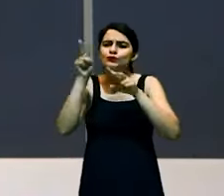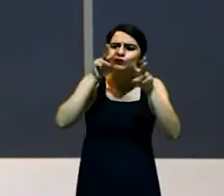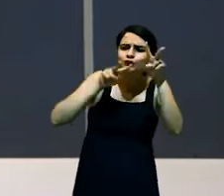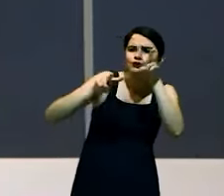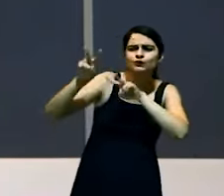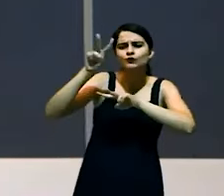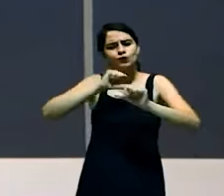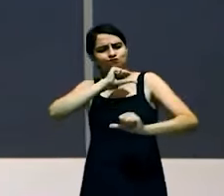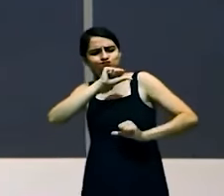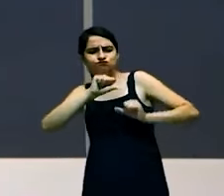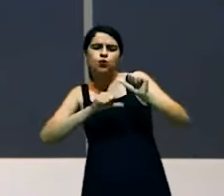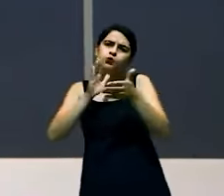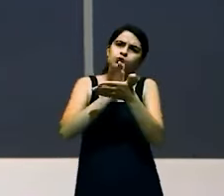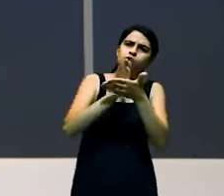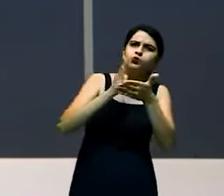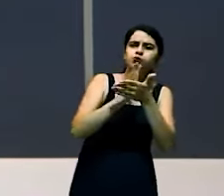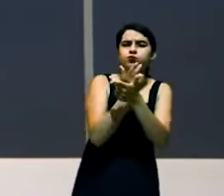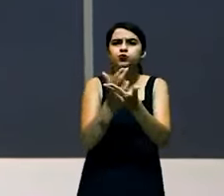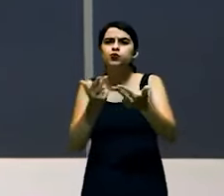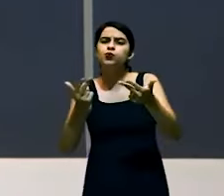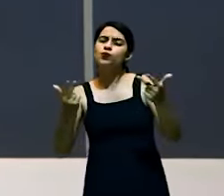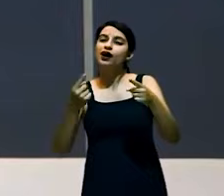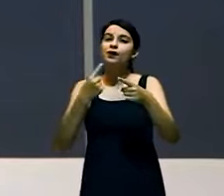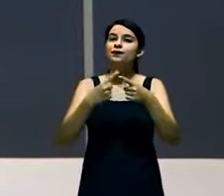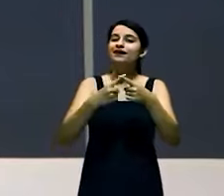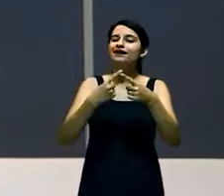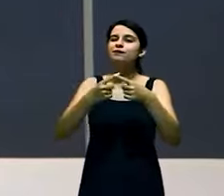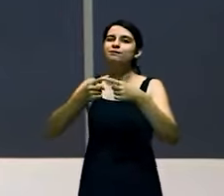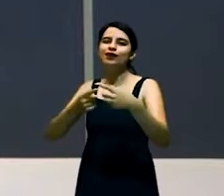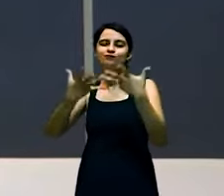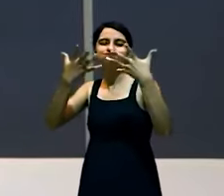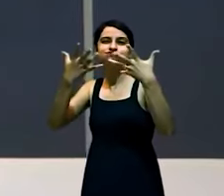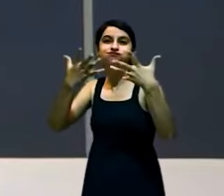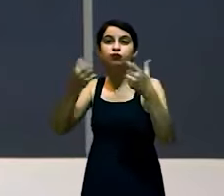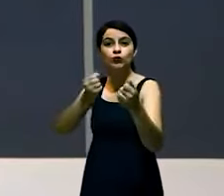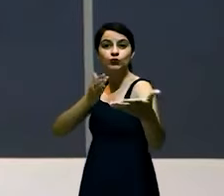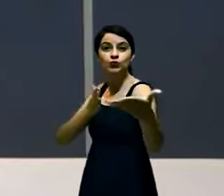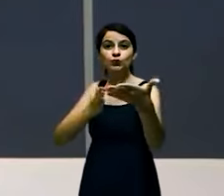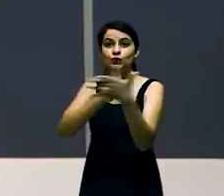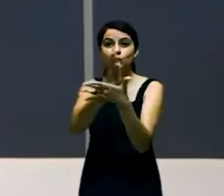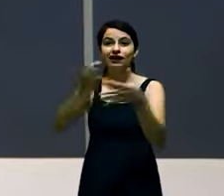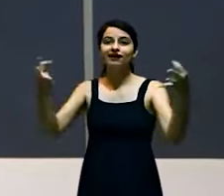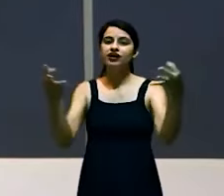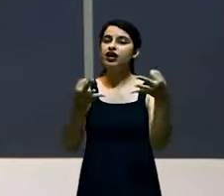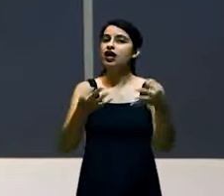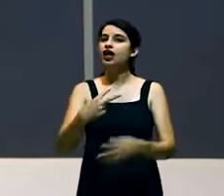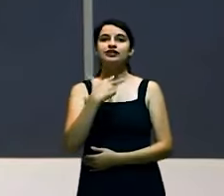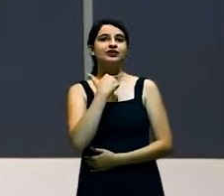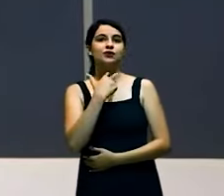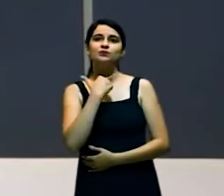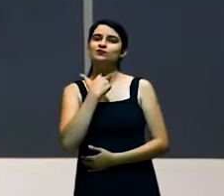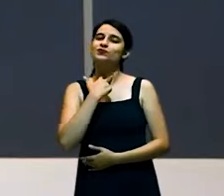que mudar. Porque para mim ter resultados diferentes, não adianta eu continuar fazendo a mesma coisa. Não, eu